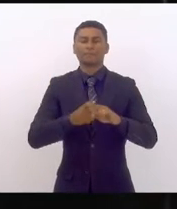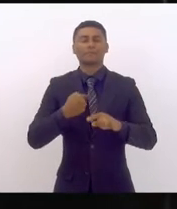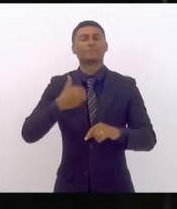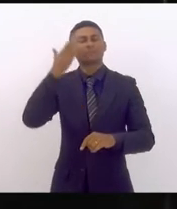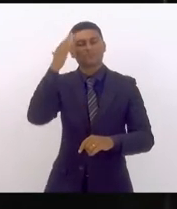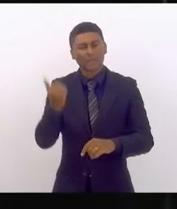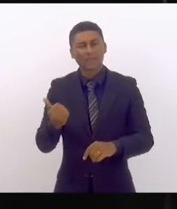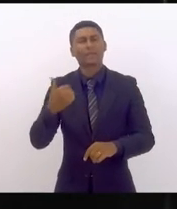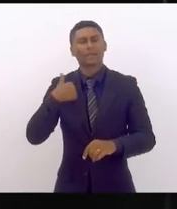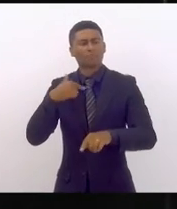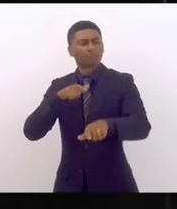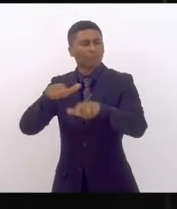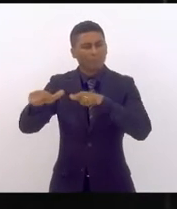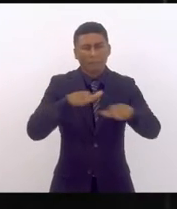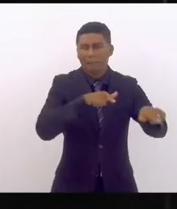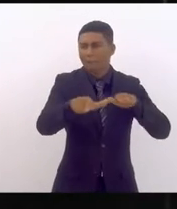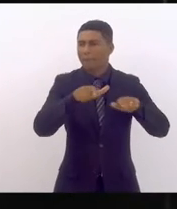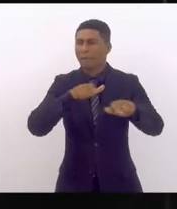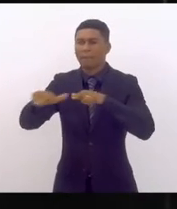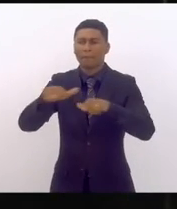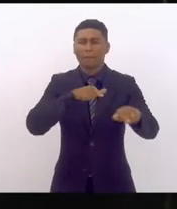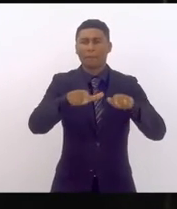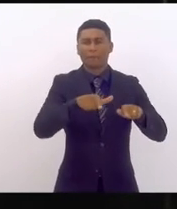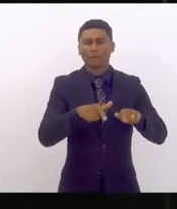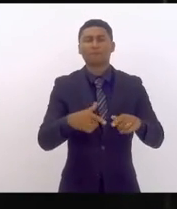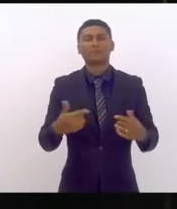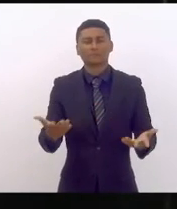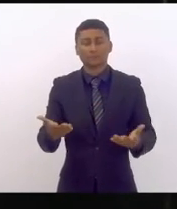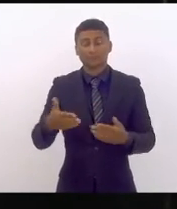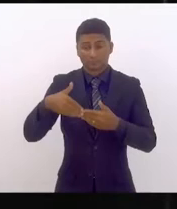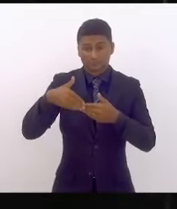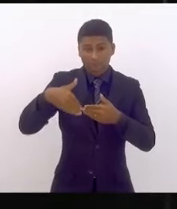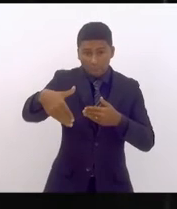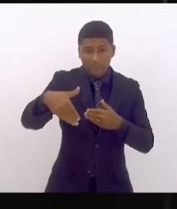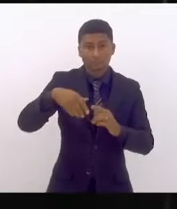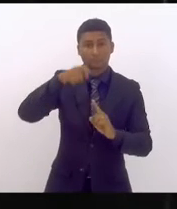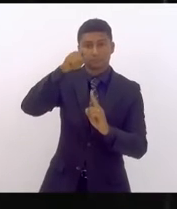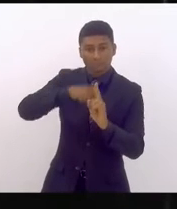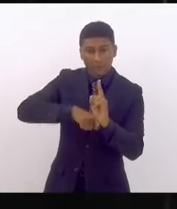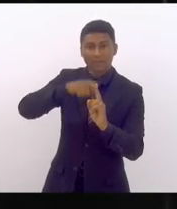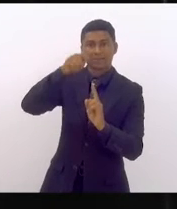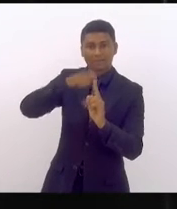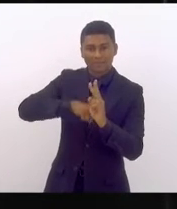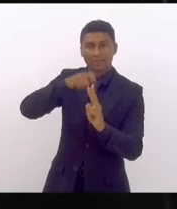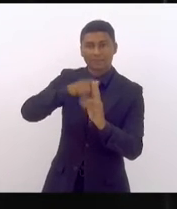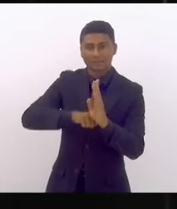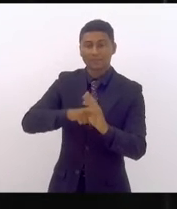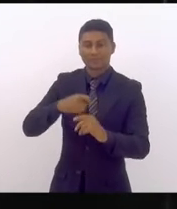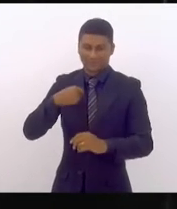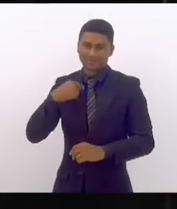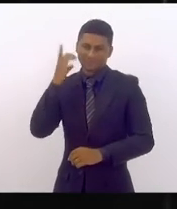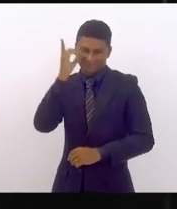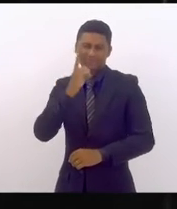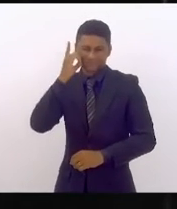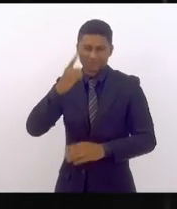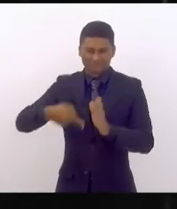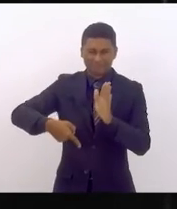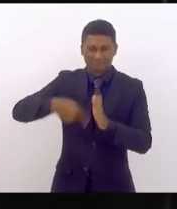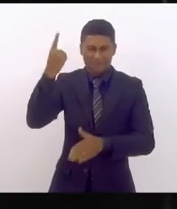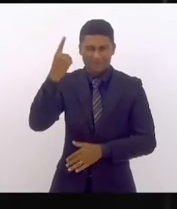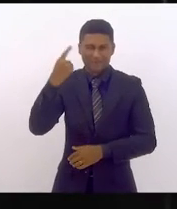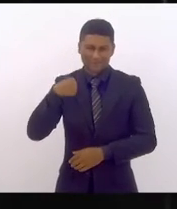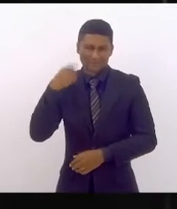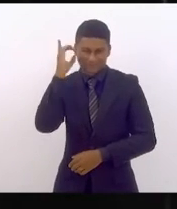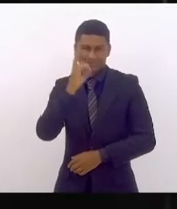né terminando daqui alguns meses essa legislatura meu primeiro mandato como deputado